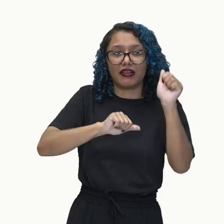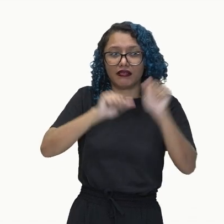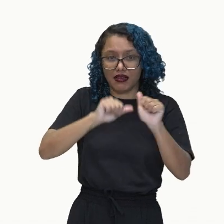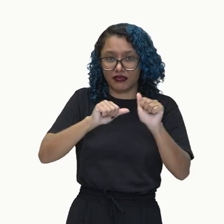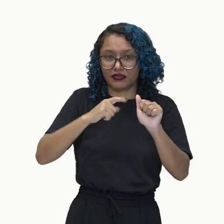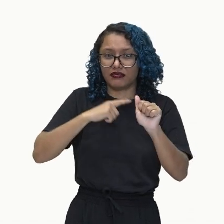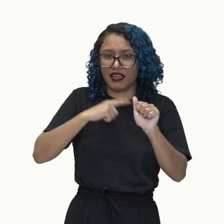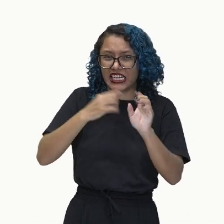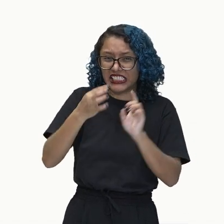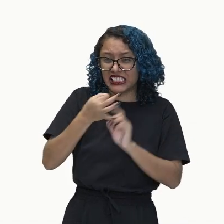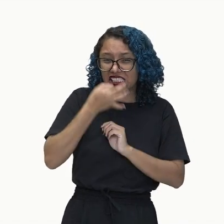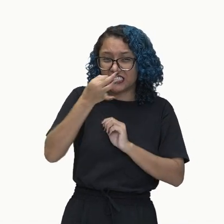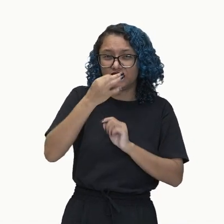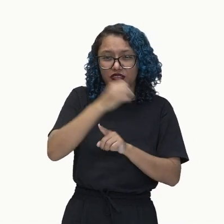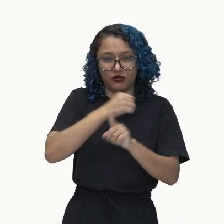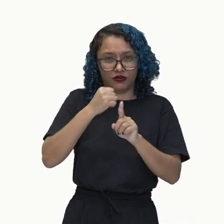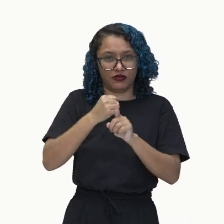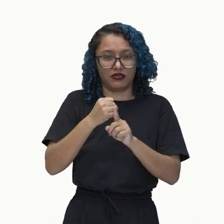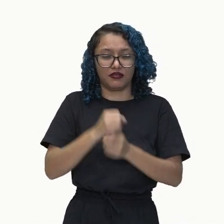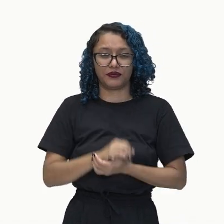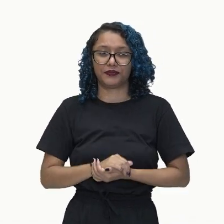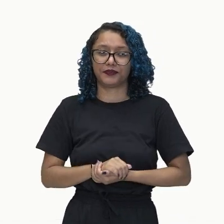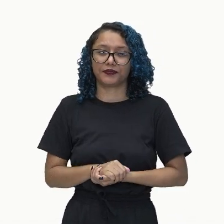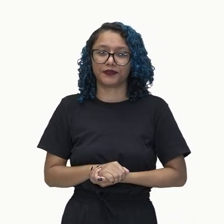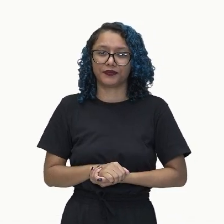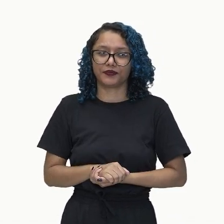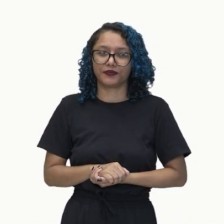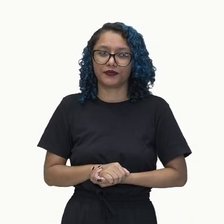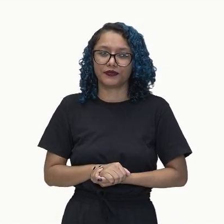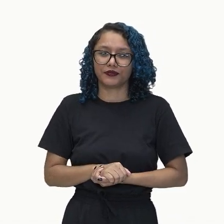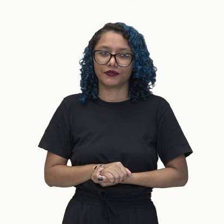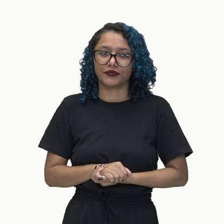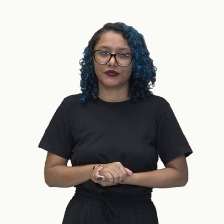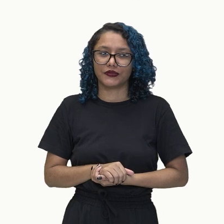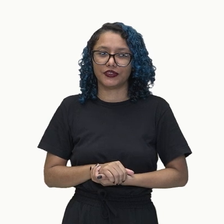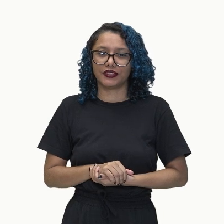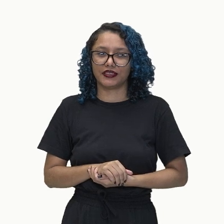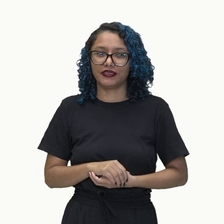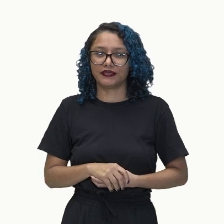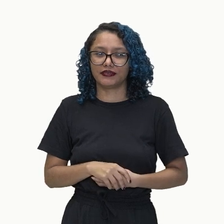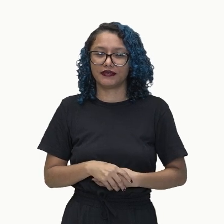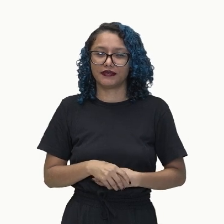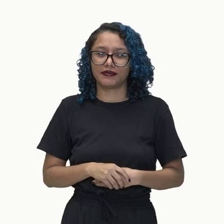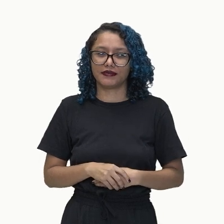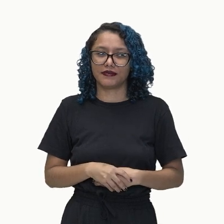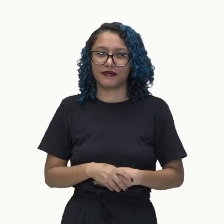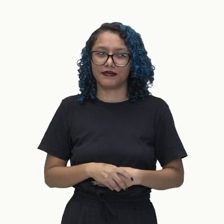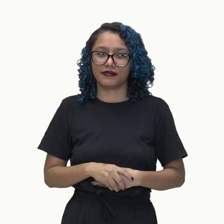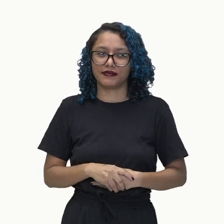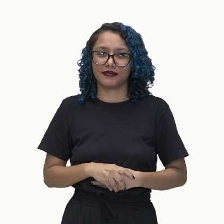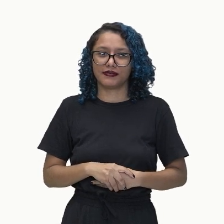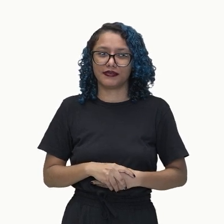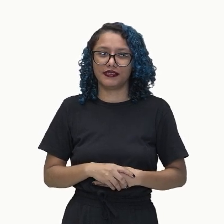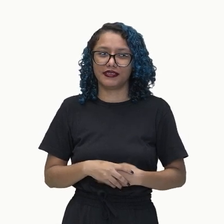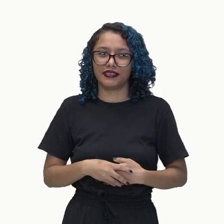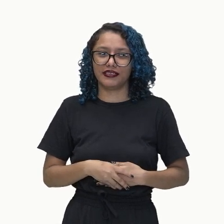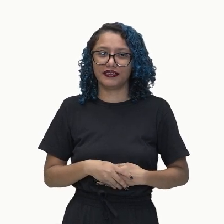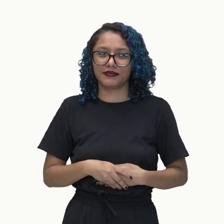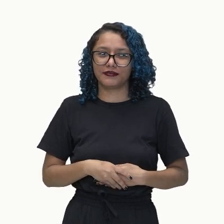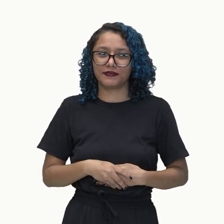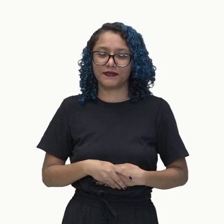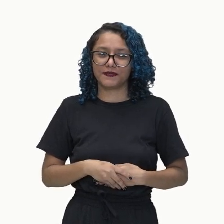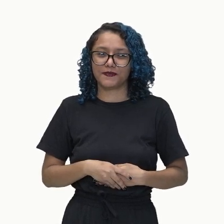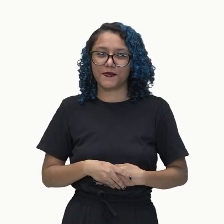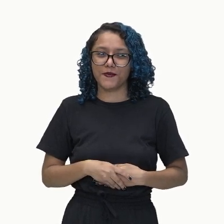social. Análise misturada com um pouquinho de resumo. E aqui eu tenho justamente mais desse elemento do resumo, depois